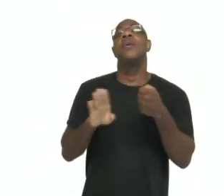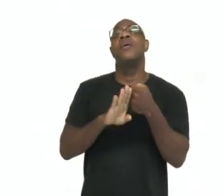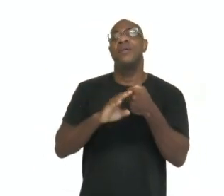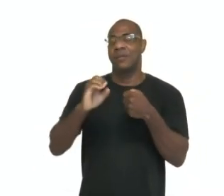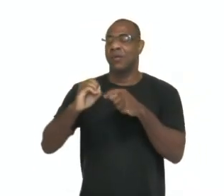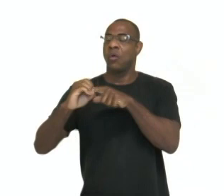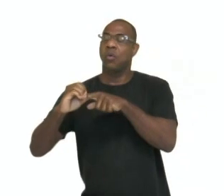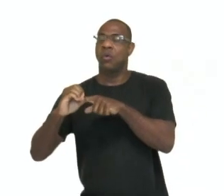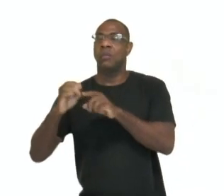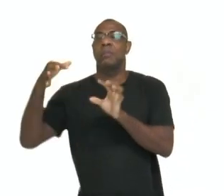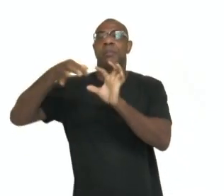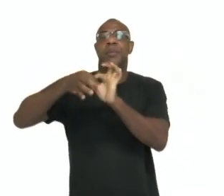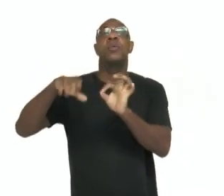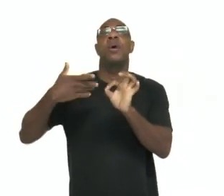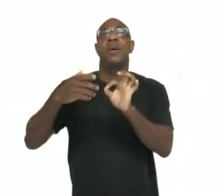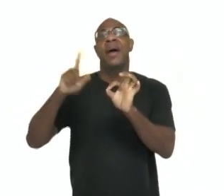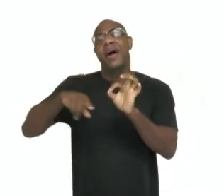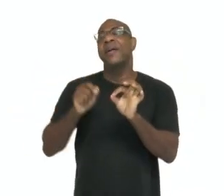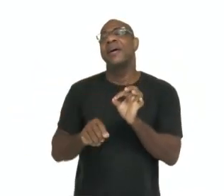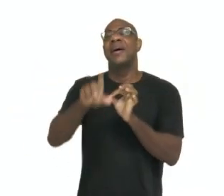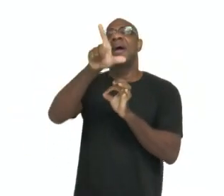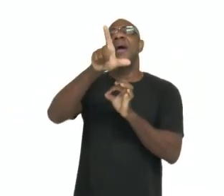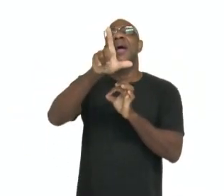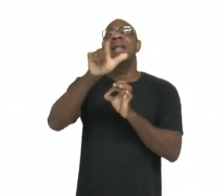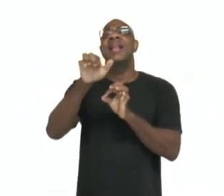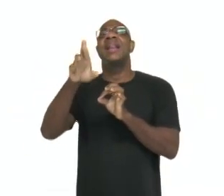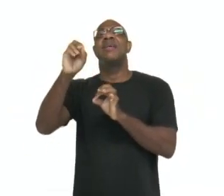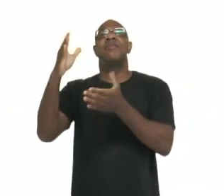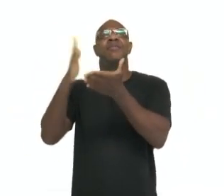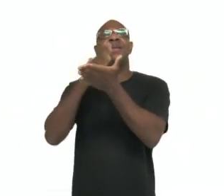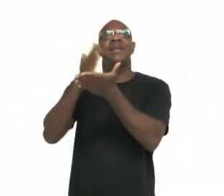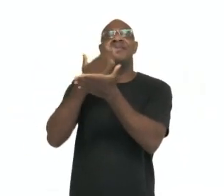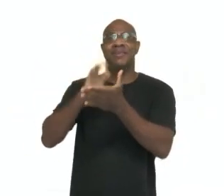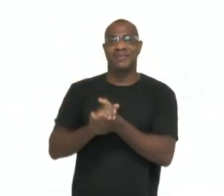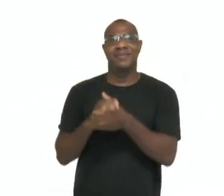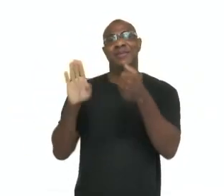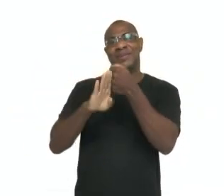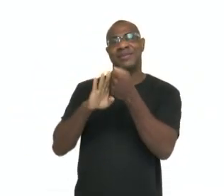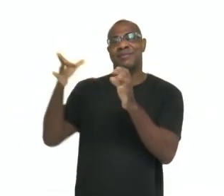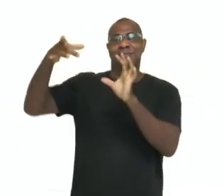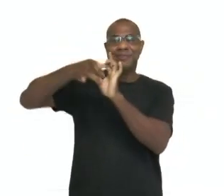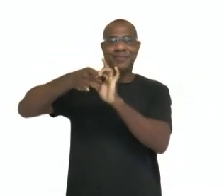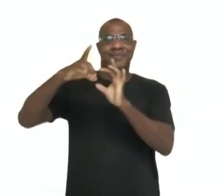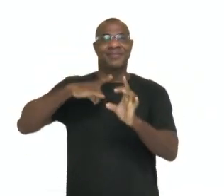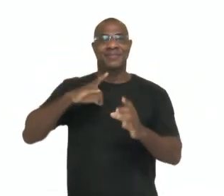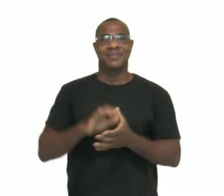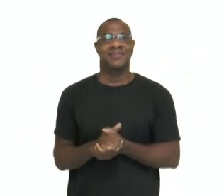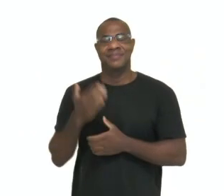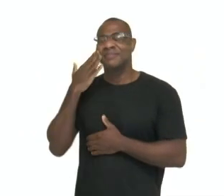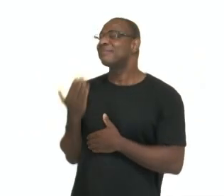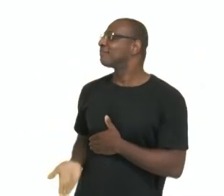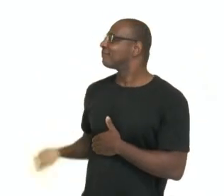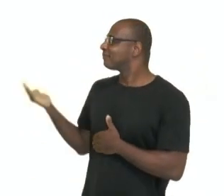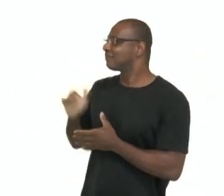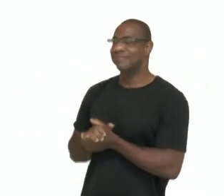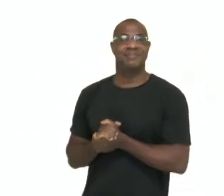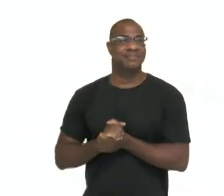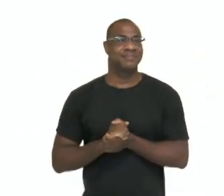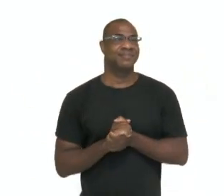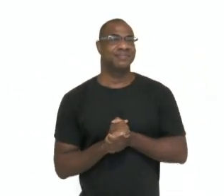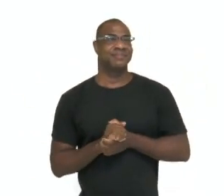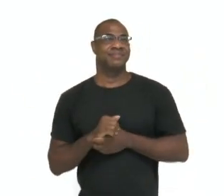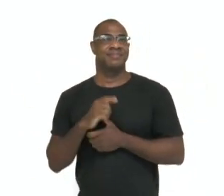bem que, ó, o pronome o retoma o substantivo livro. Então, essa articulação nessa cadeia